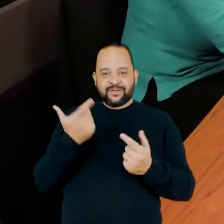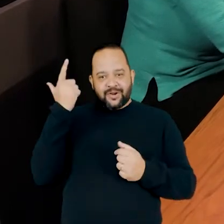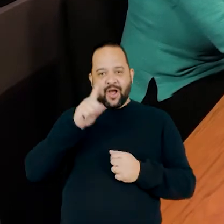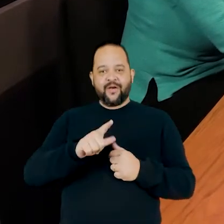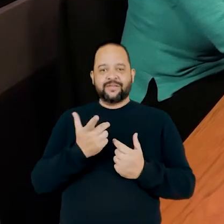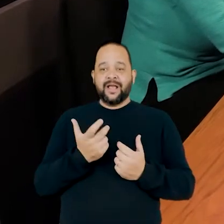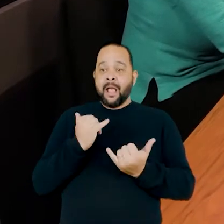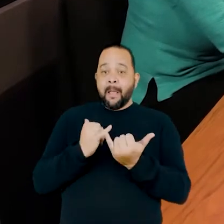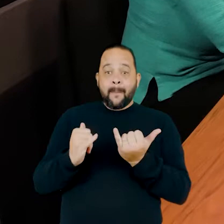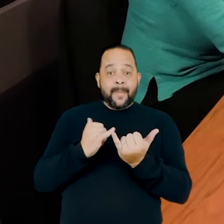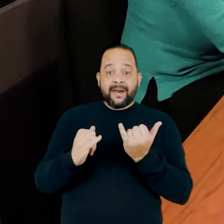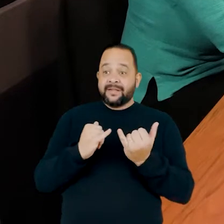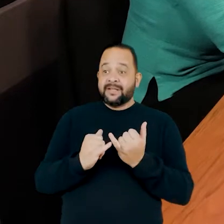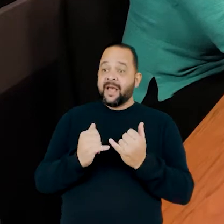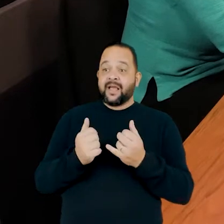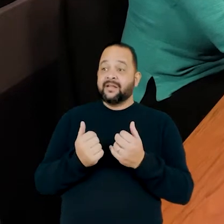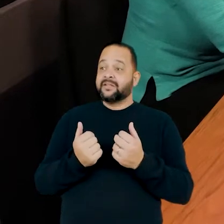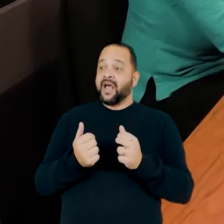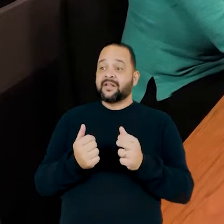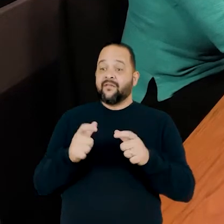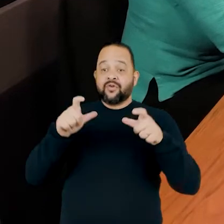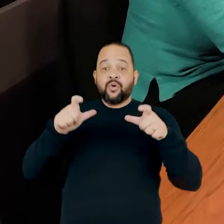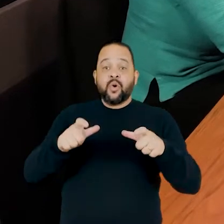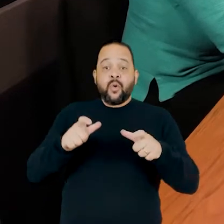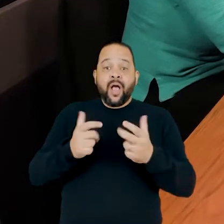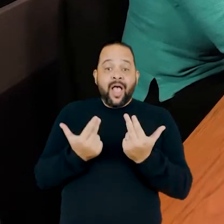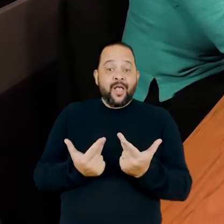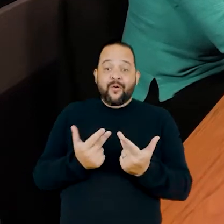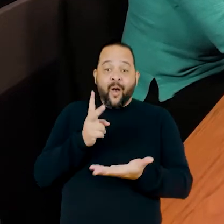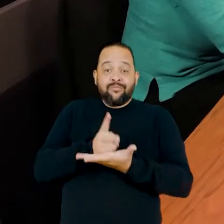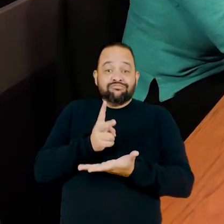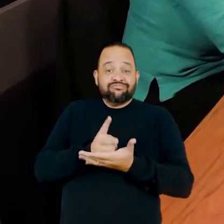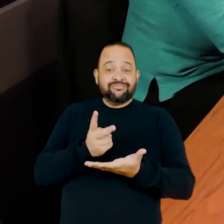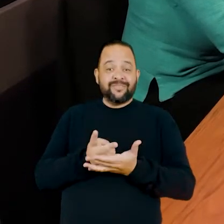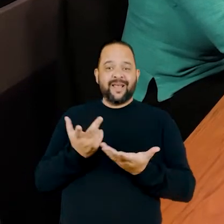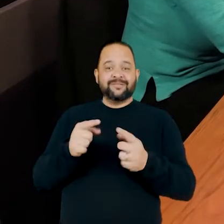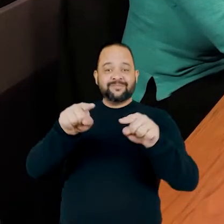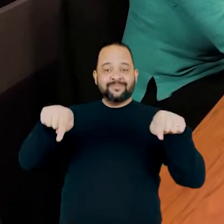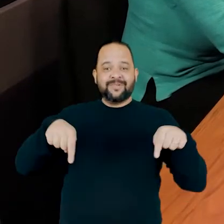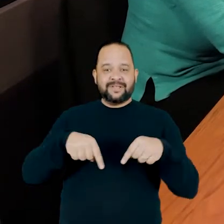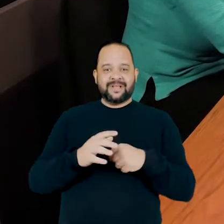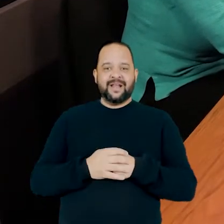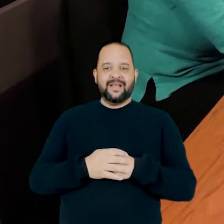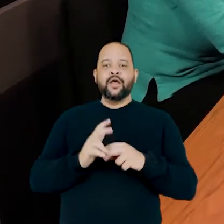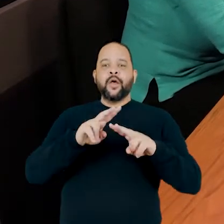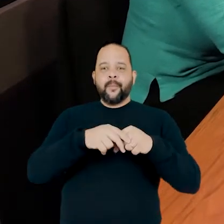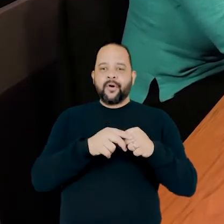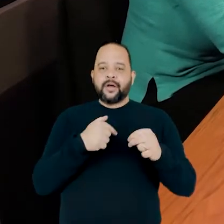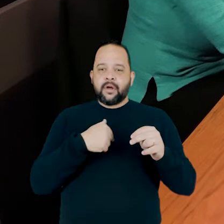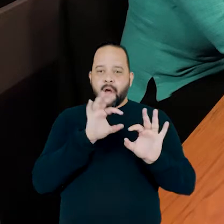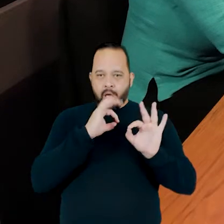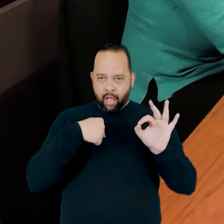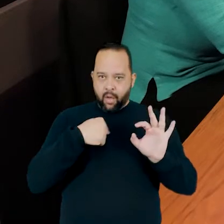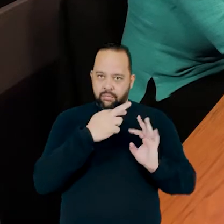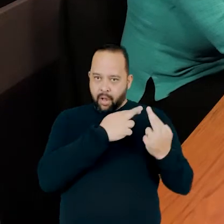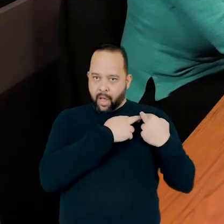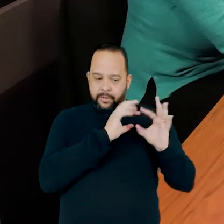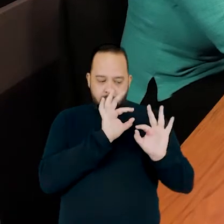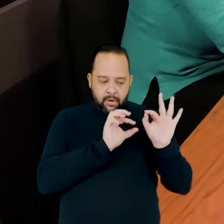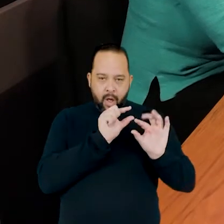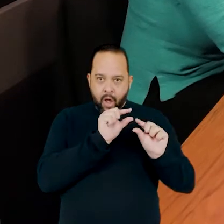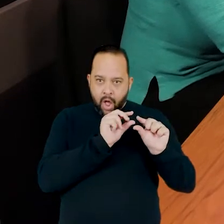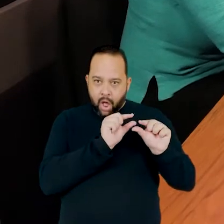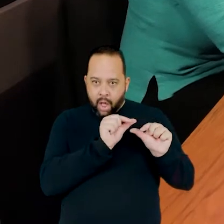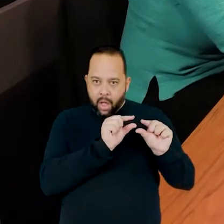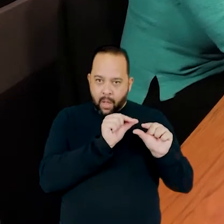parecia que tava no mesmo ambiente. compartilhar a configuração? É, você consegue falar, ó, essa é a minha configuração. Daí, você pode mandar pra pessoa fazer